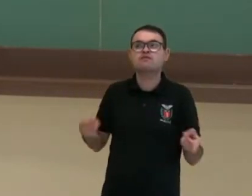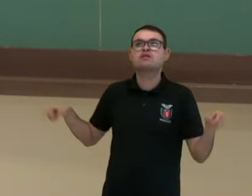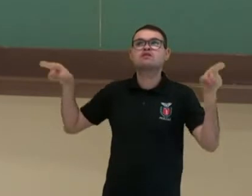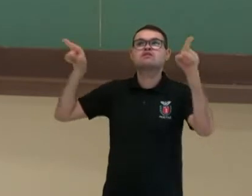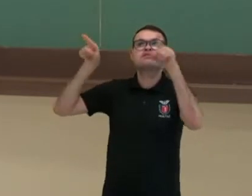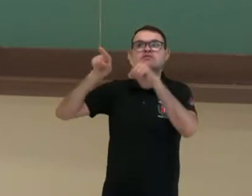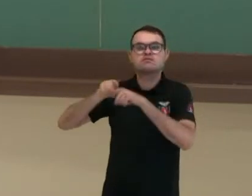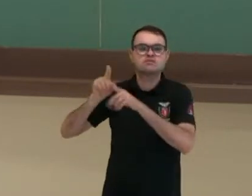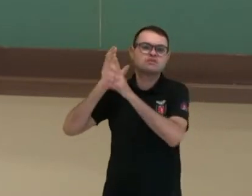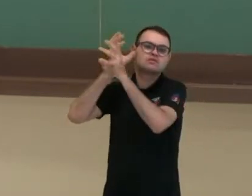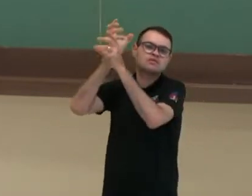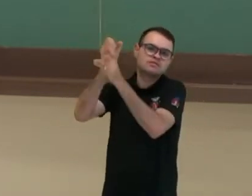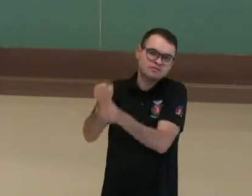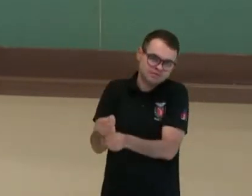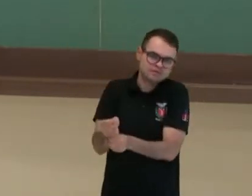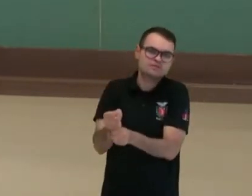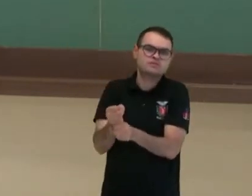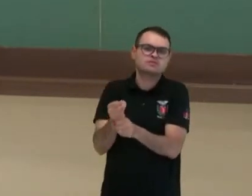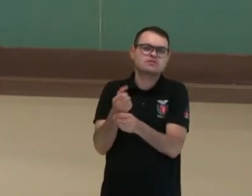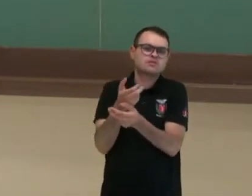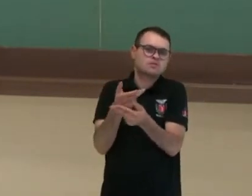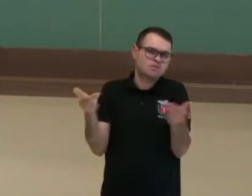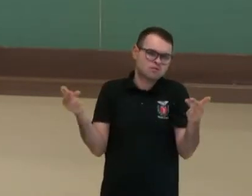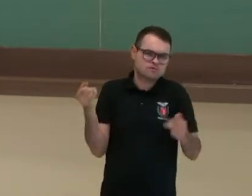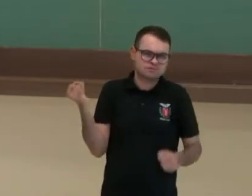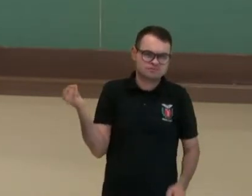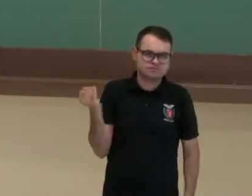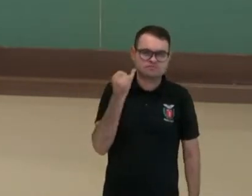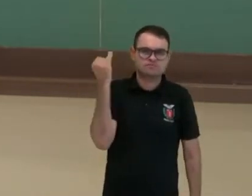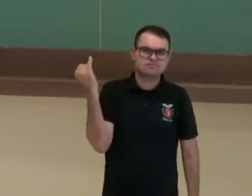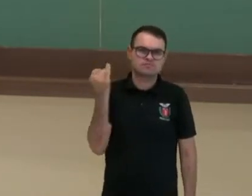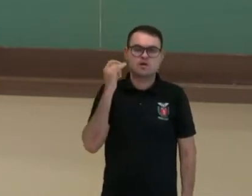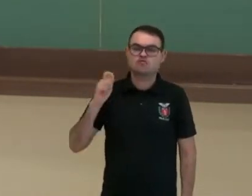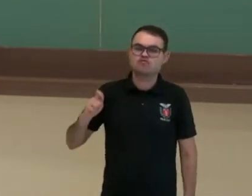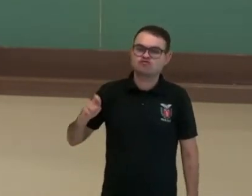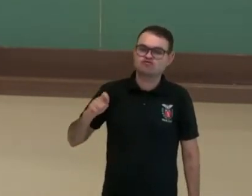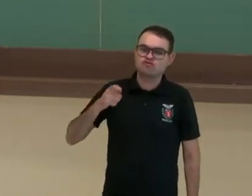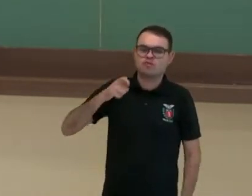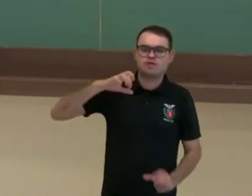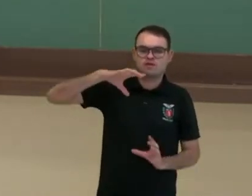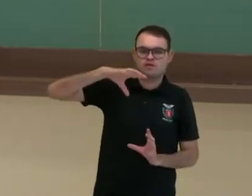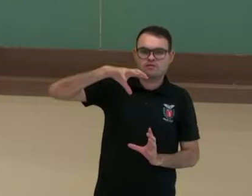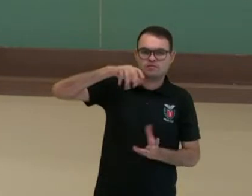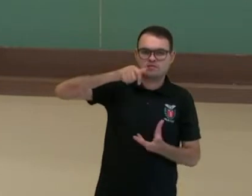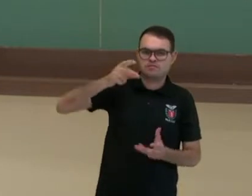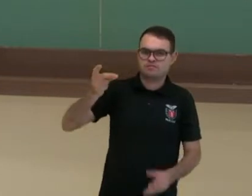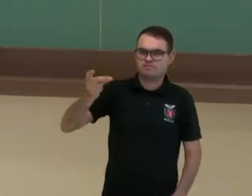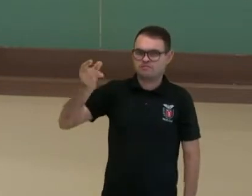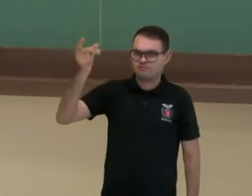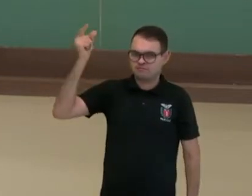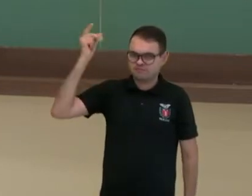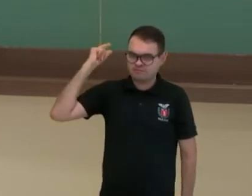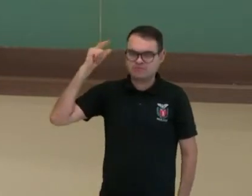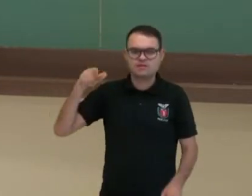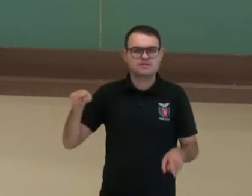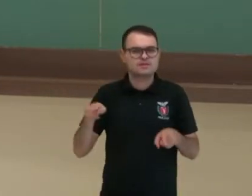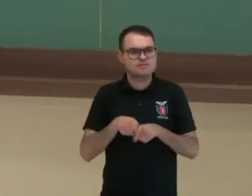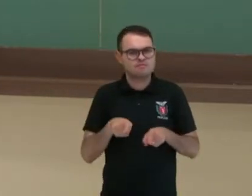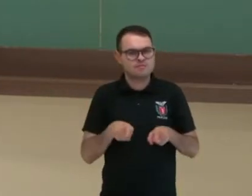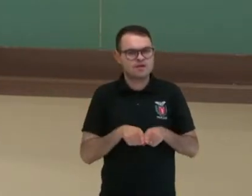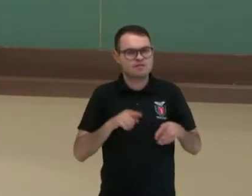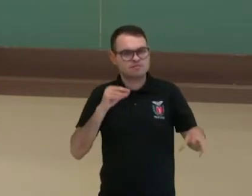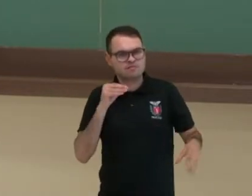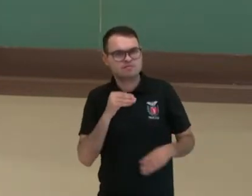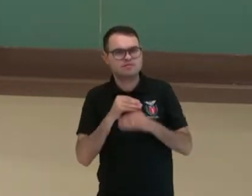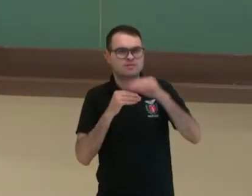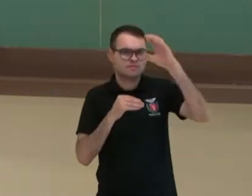relembrar muitas coisas importantes sobre a Terra primitiva, além de aprender coisas novas. Então